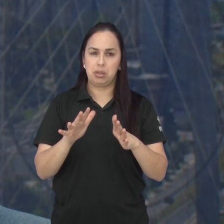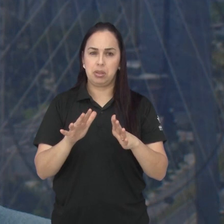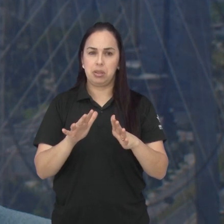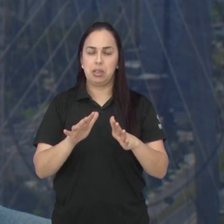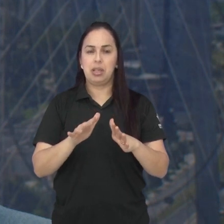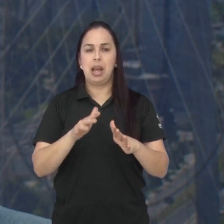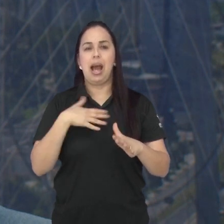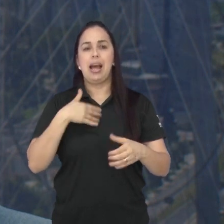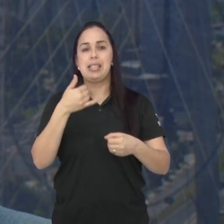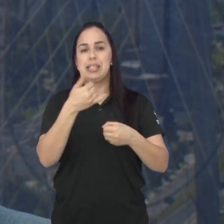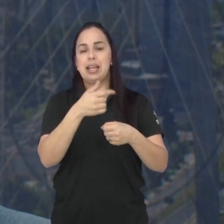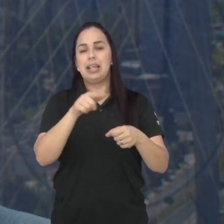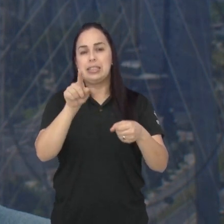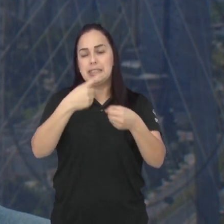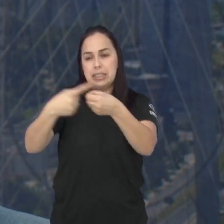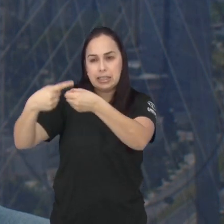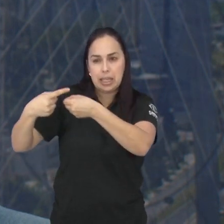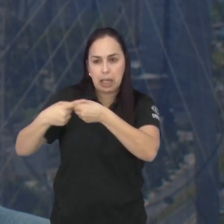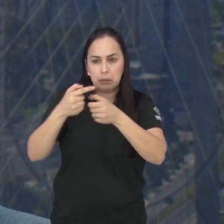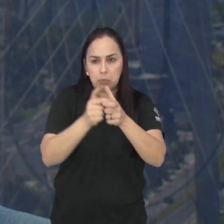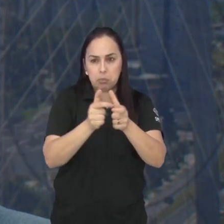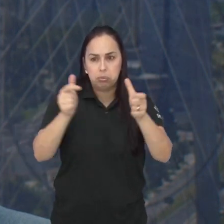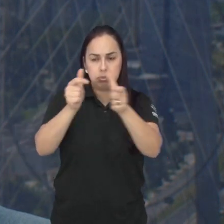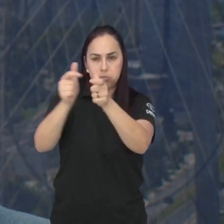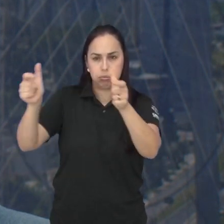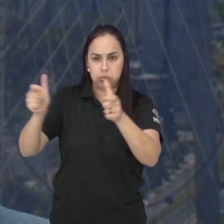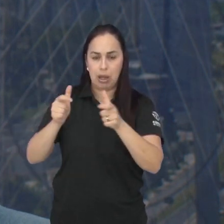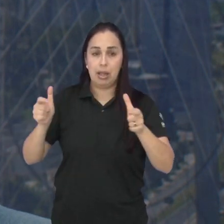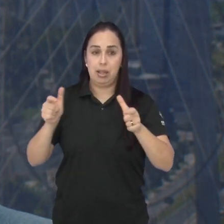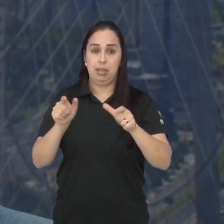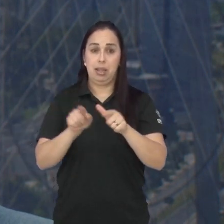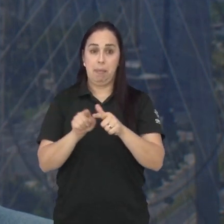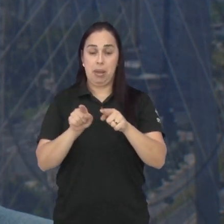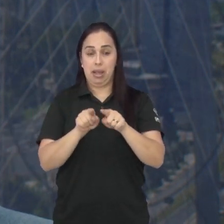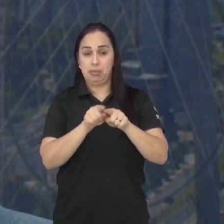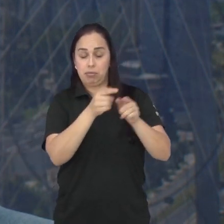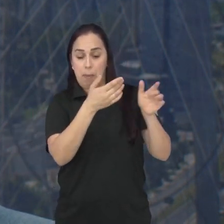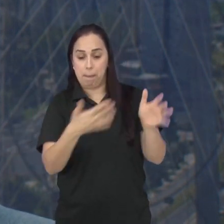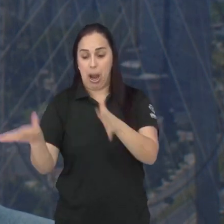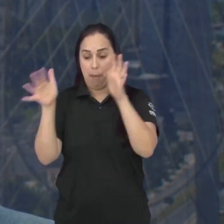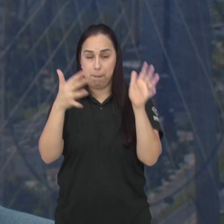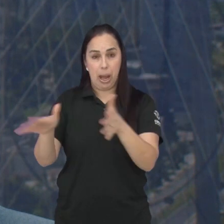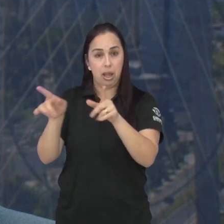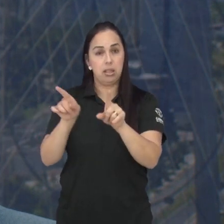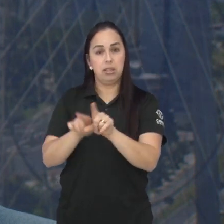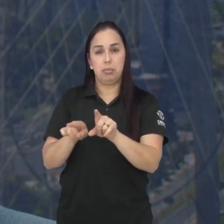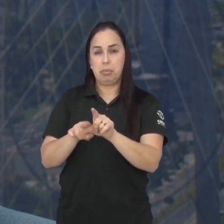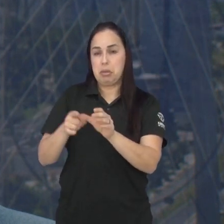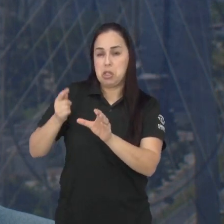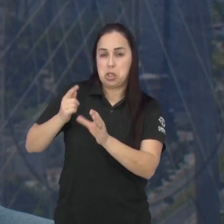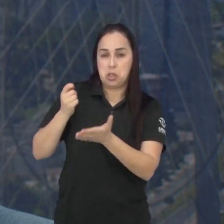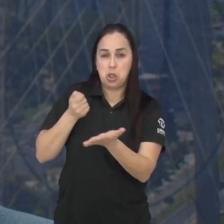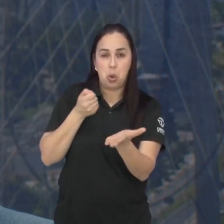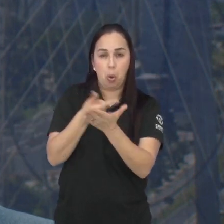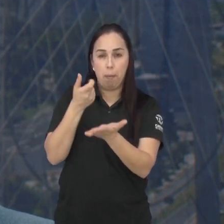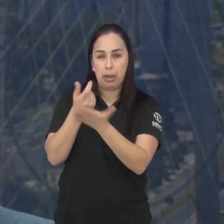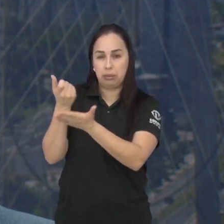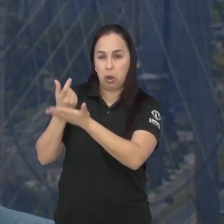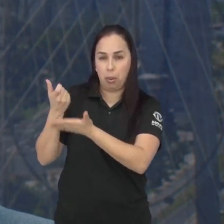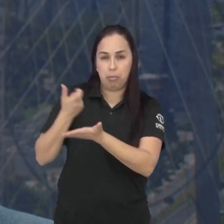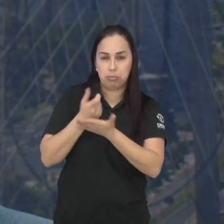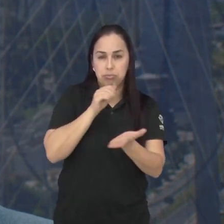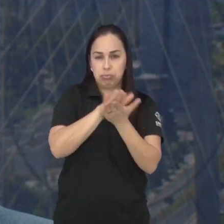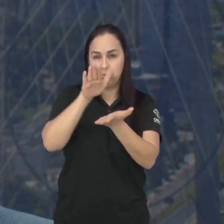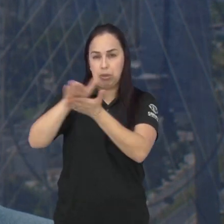nossas grandes cidades, um novo padrão agora de produção capitalista, né, um padrão muito vinculado